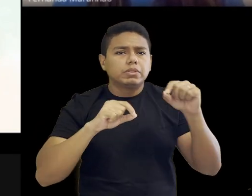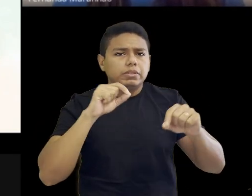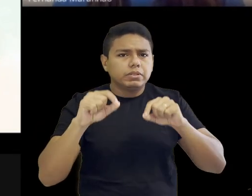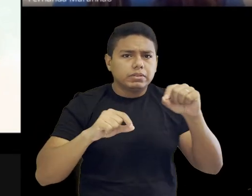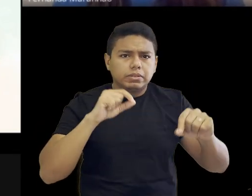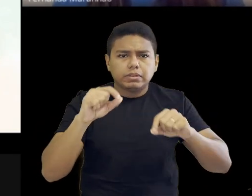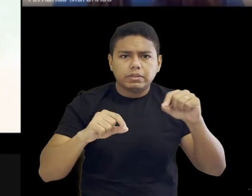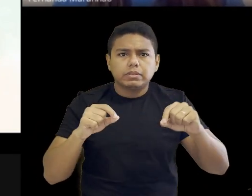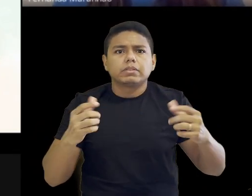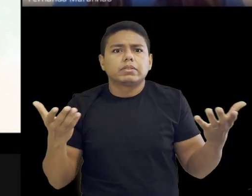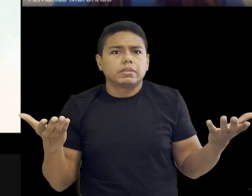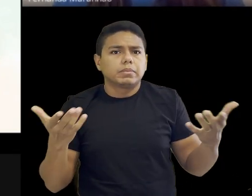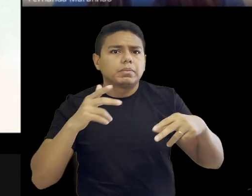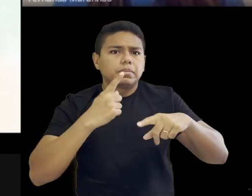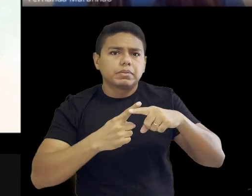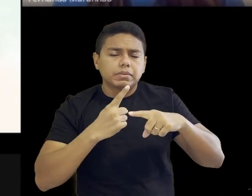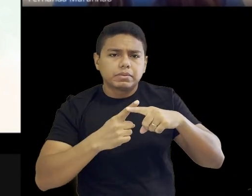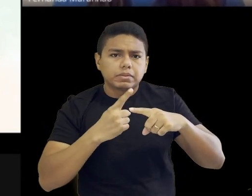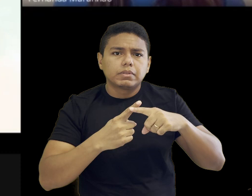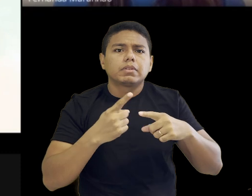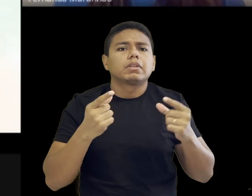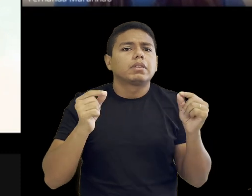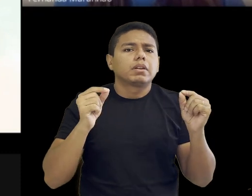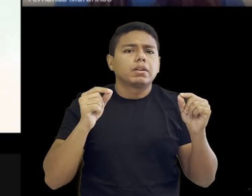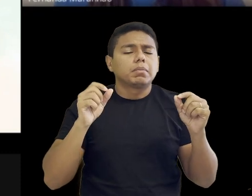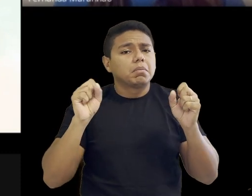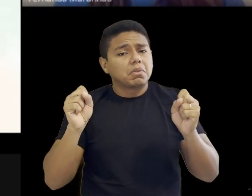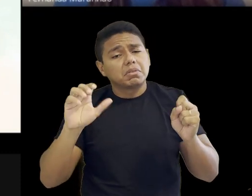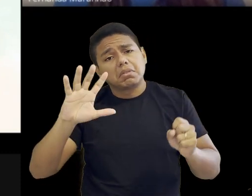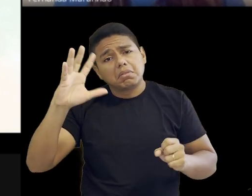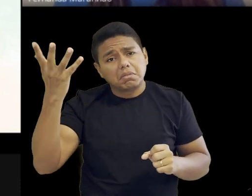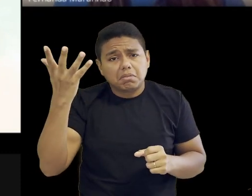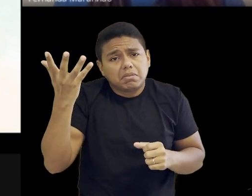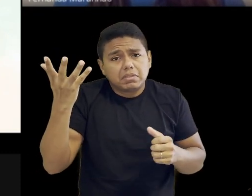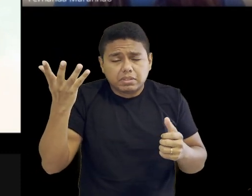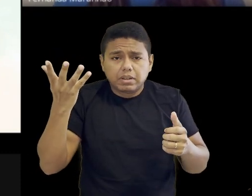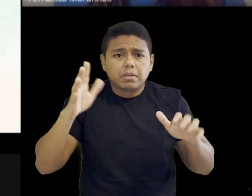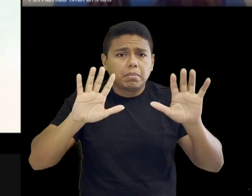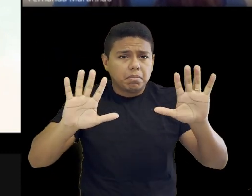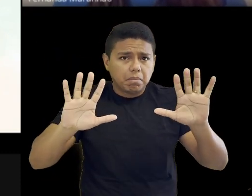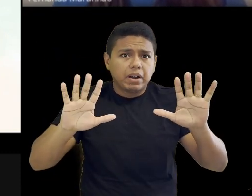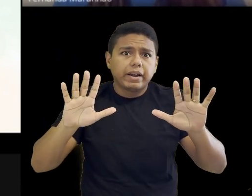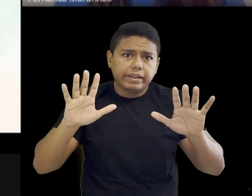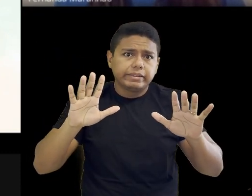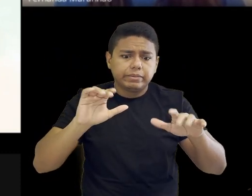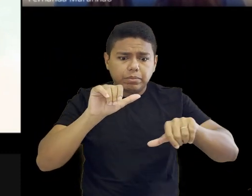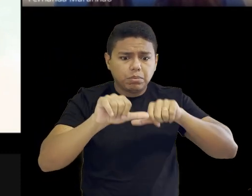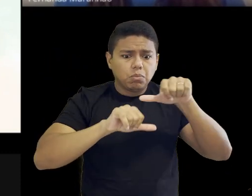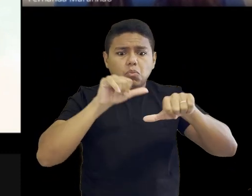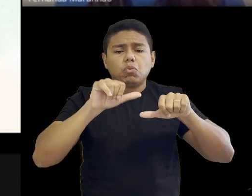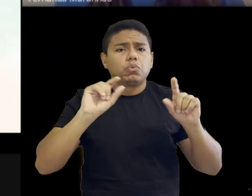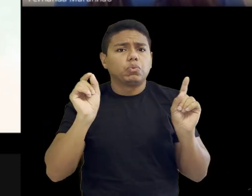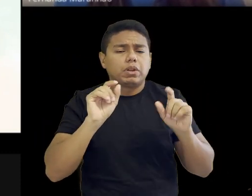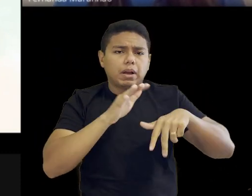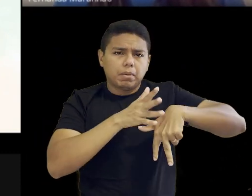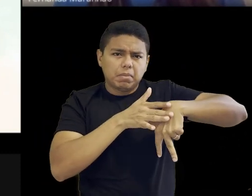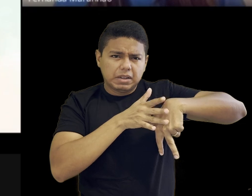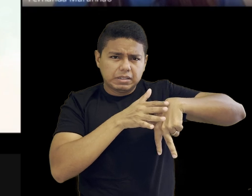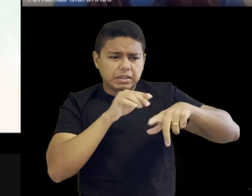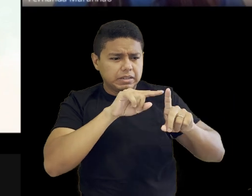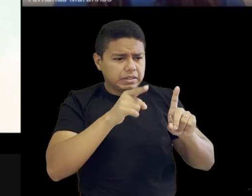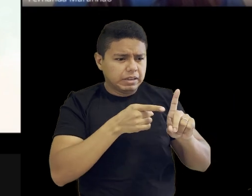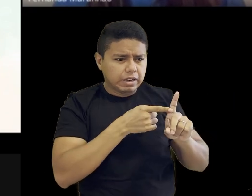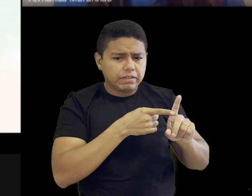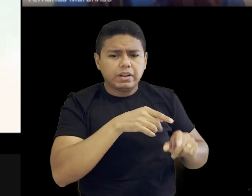pessoa gestante cursará com queixas de sangramento e muitas vezes até dor do tipo cólica embaixo do ventre, mas sem progressão do quadro